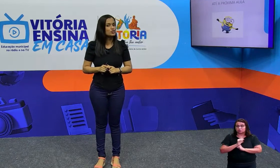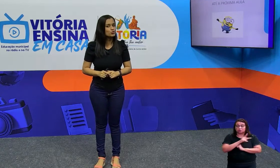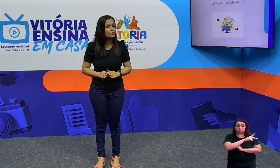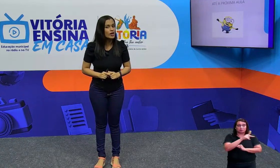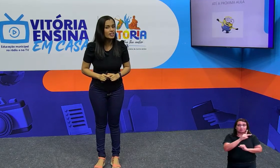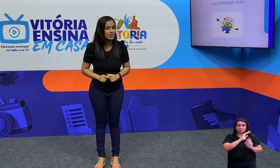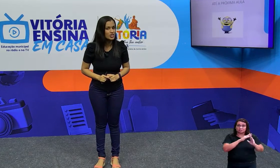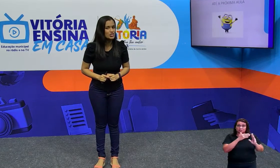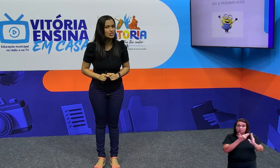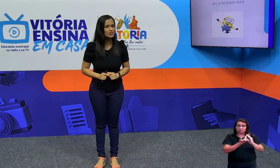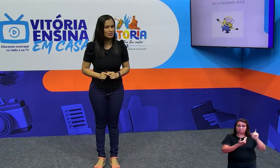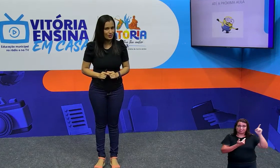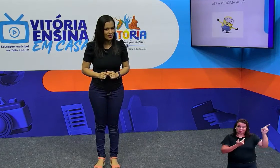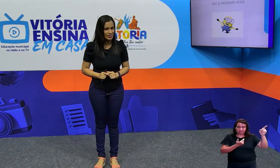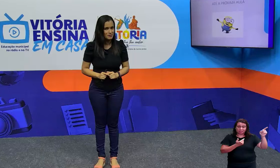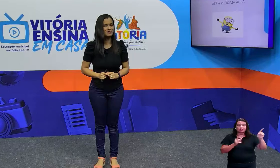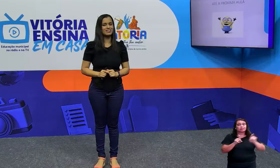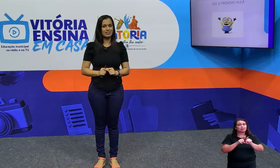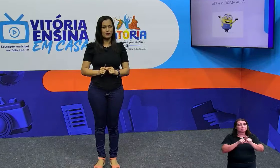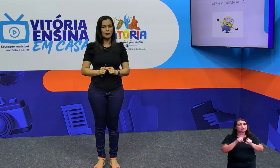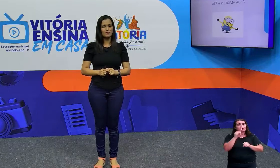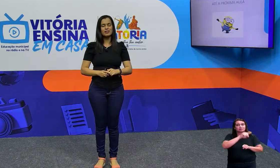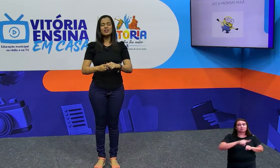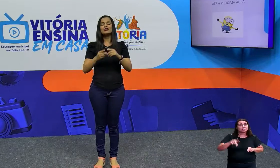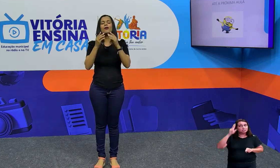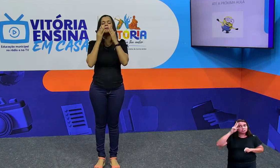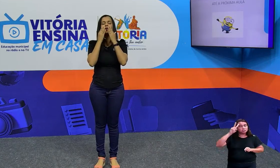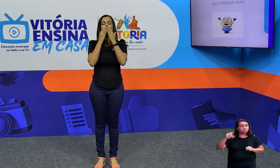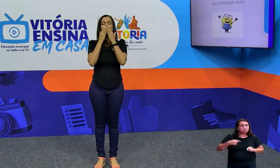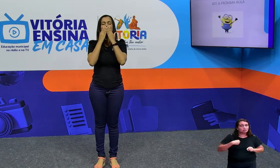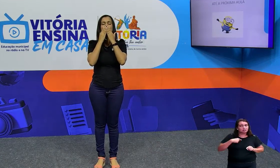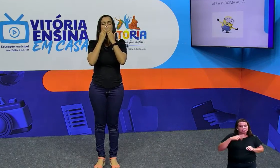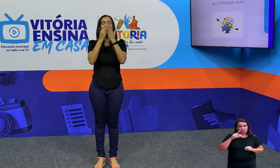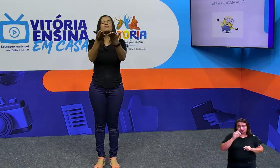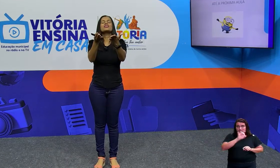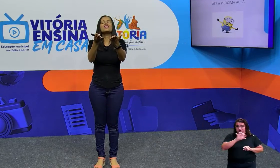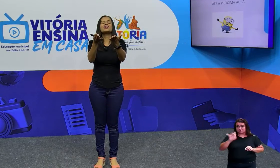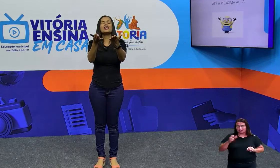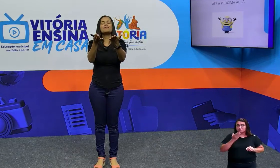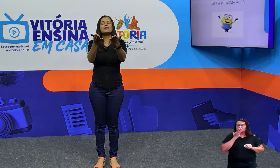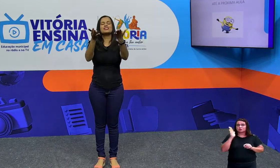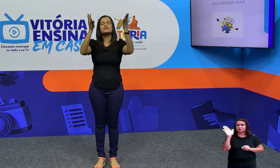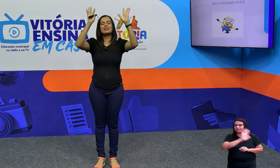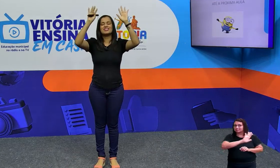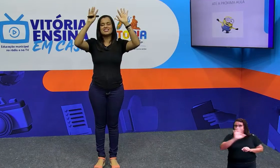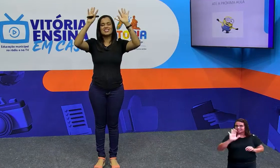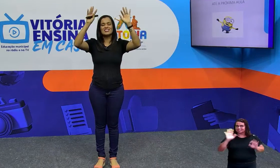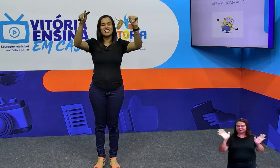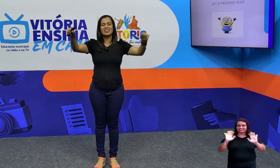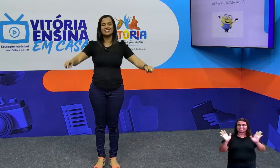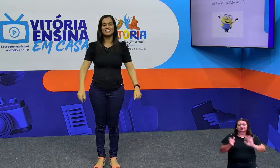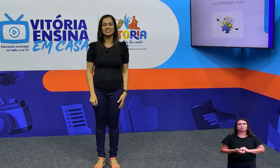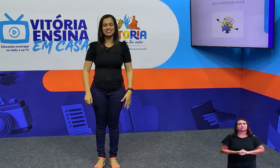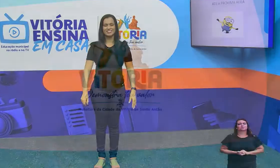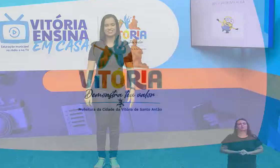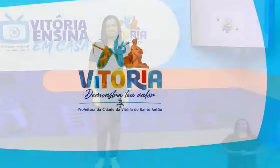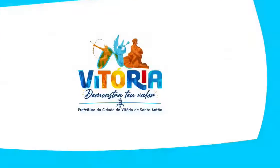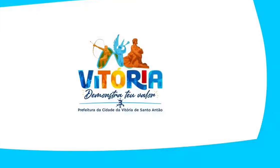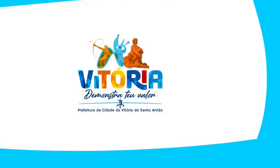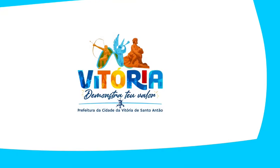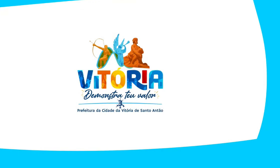faça a sua história, tá bom? Então, beijos e até a próxima. Tchau, tchau!